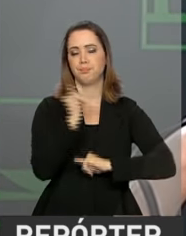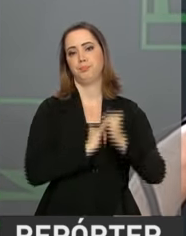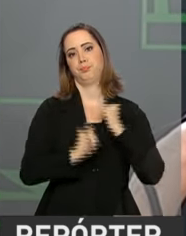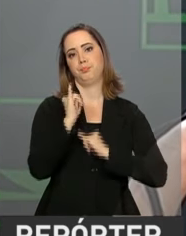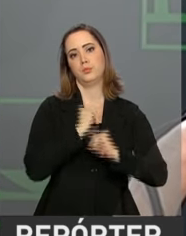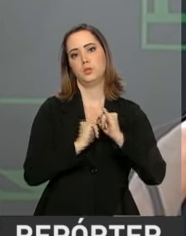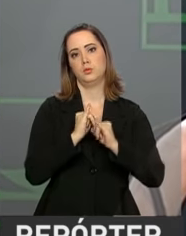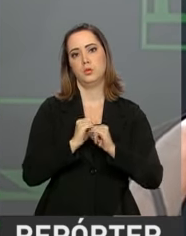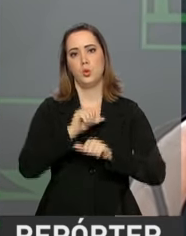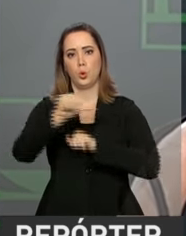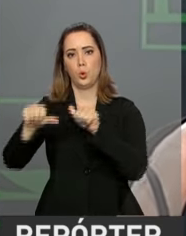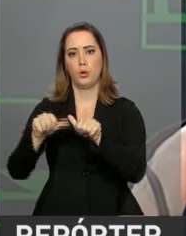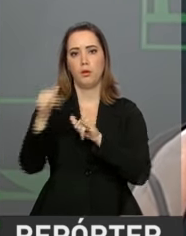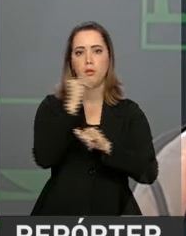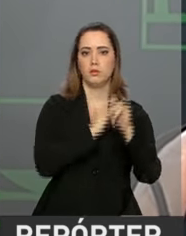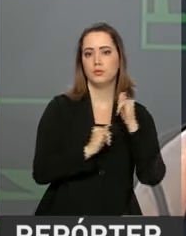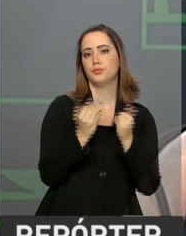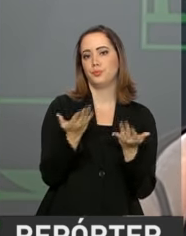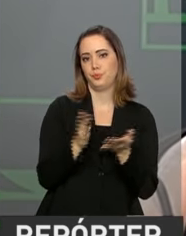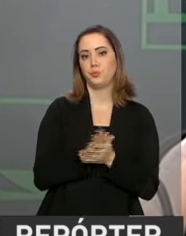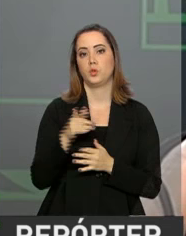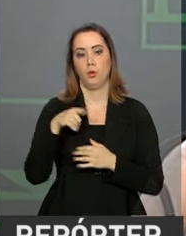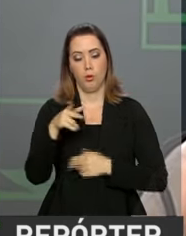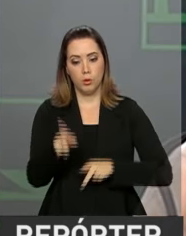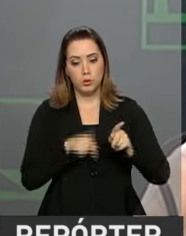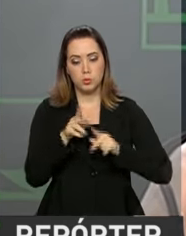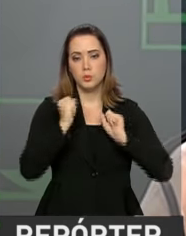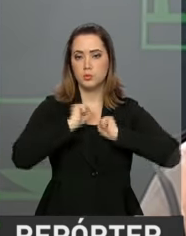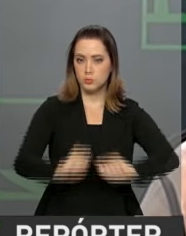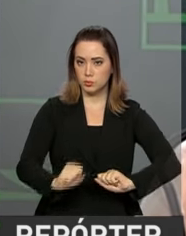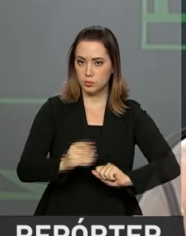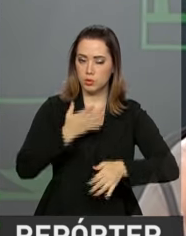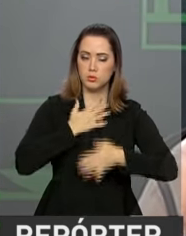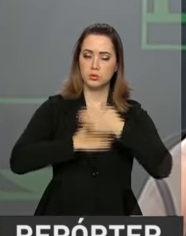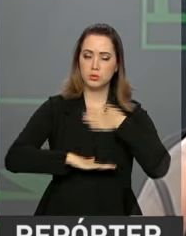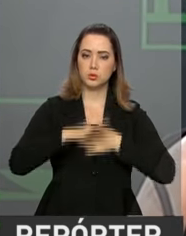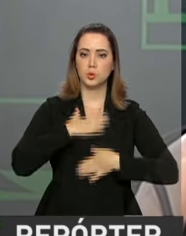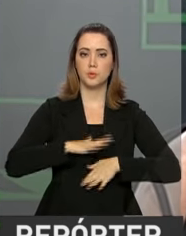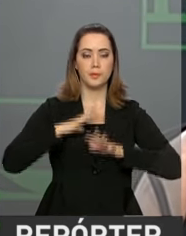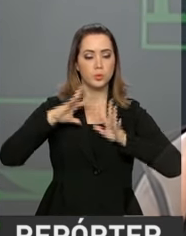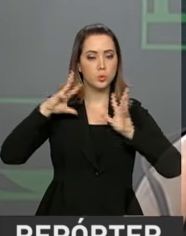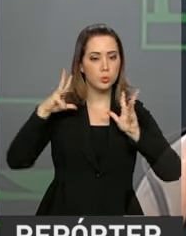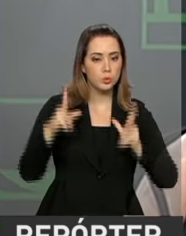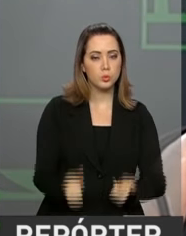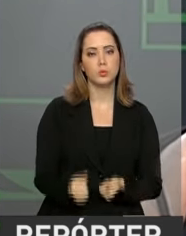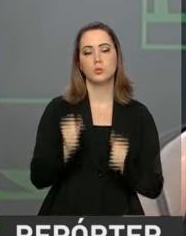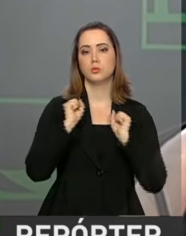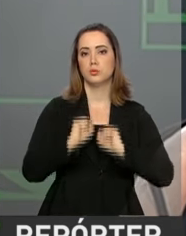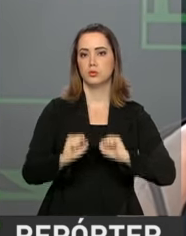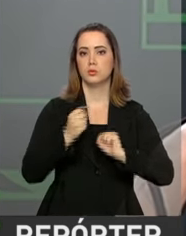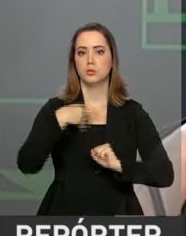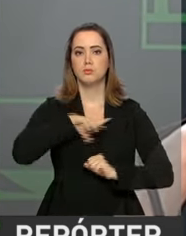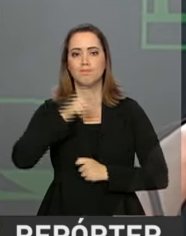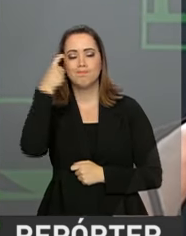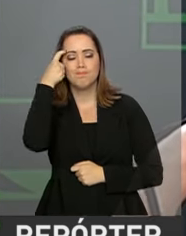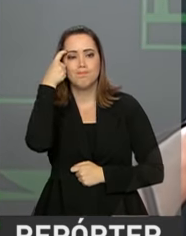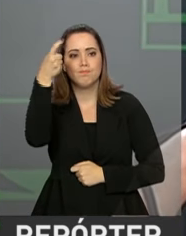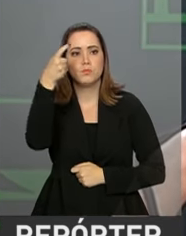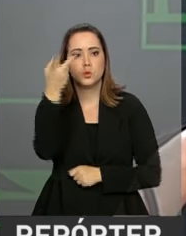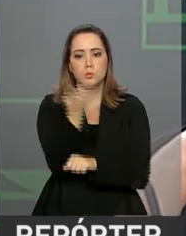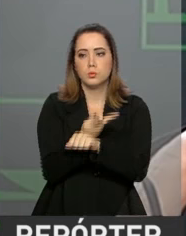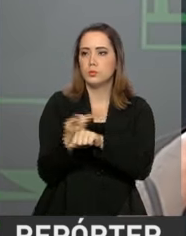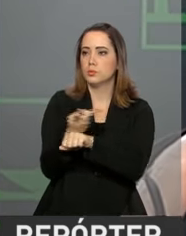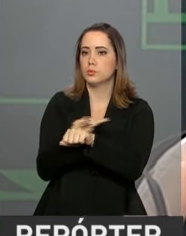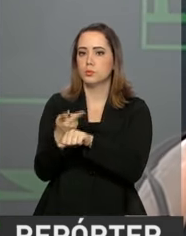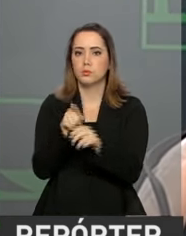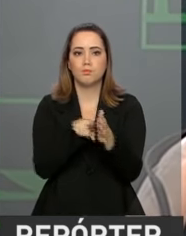Então a população pode ficar absolutamente tranquila que tudo que é possível em termos de inteligência, de